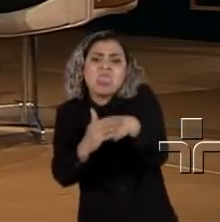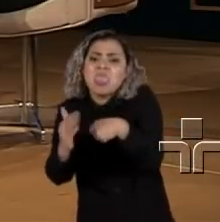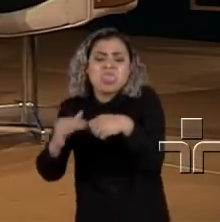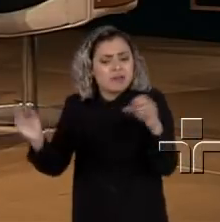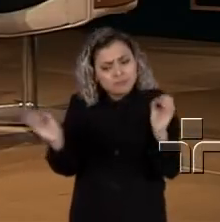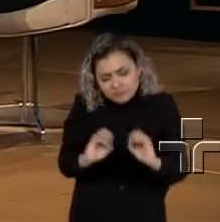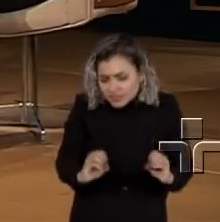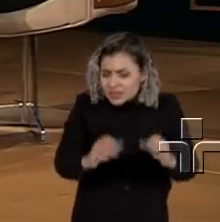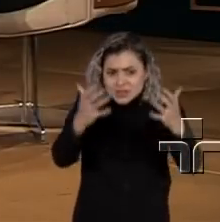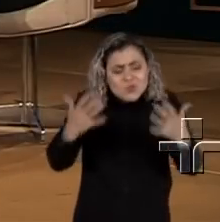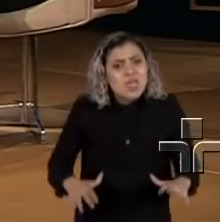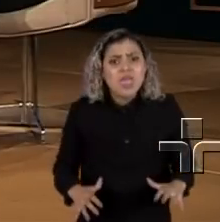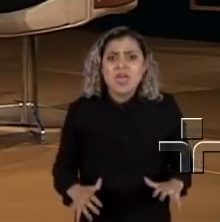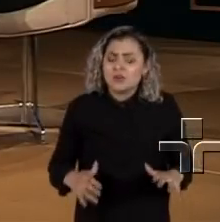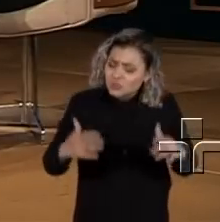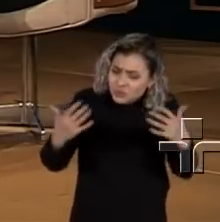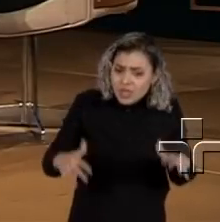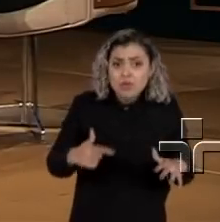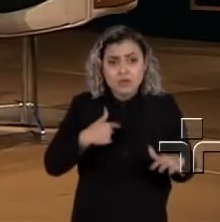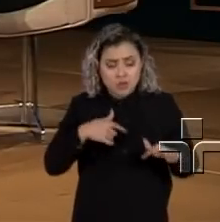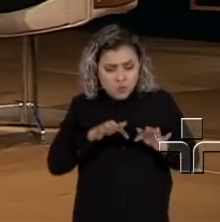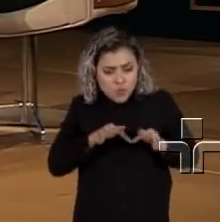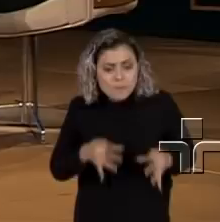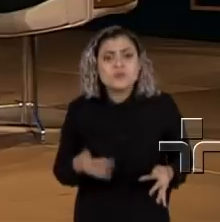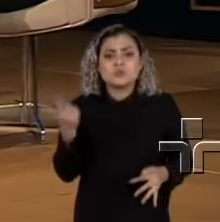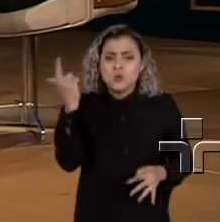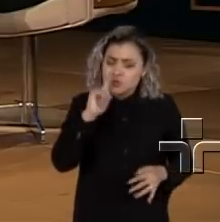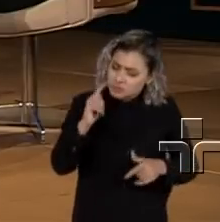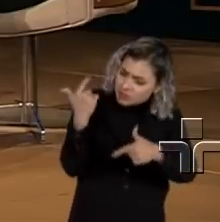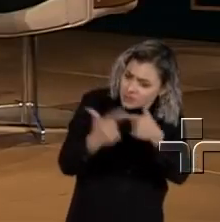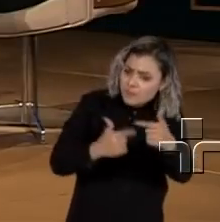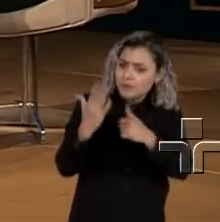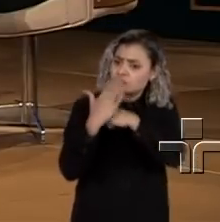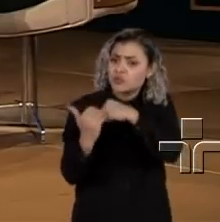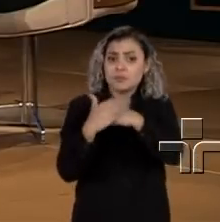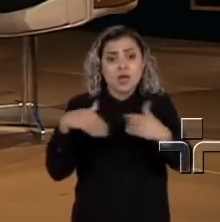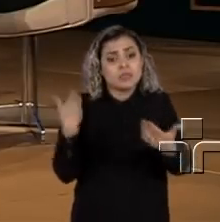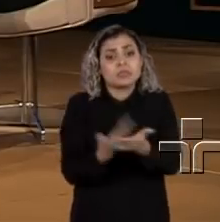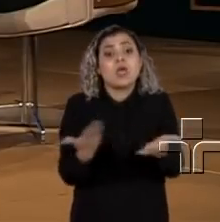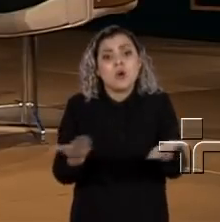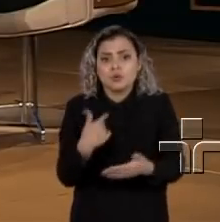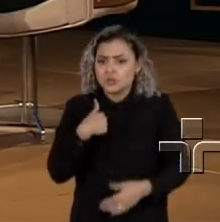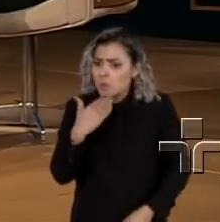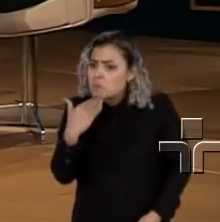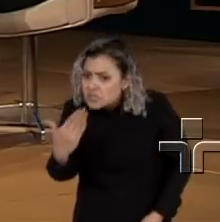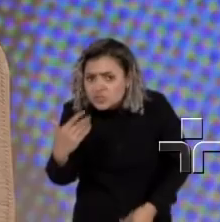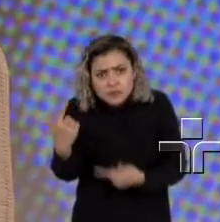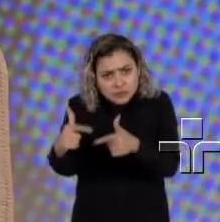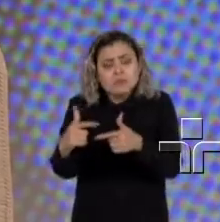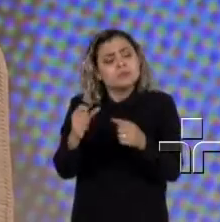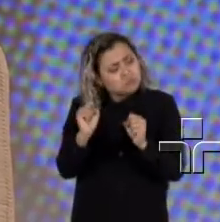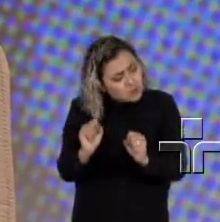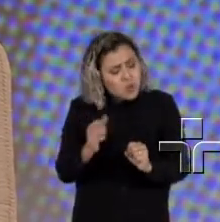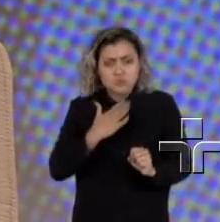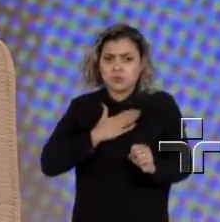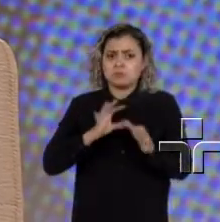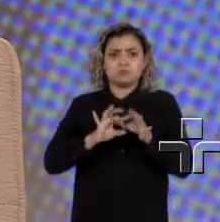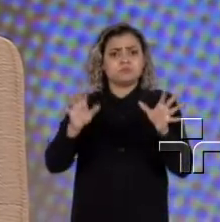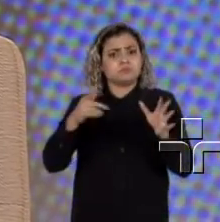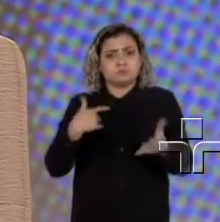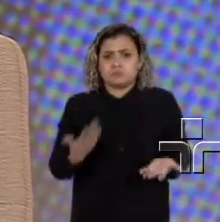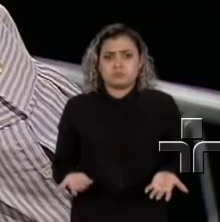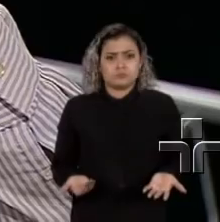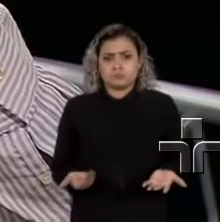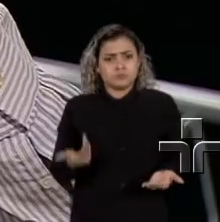não ia... Humildade para conseguir trabalho, isso eu tenho até hoje, pedir para trabalhar e tal, a gente vai morrer... acho